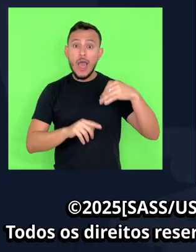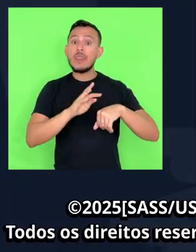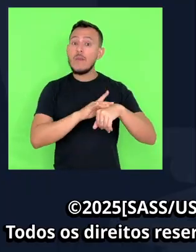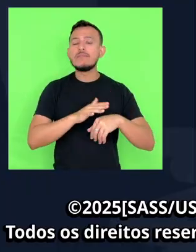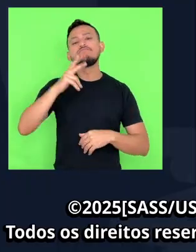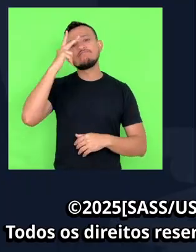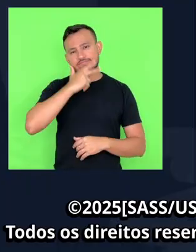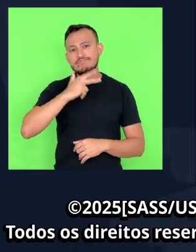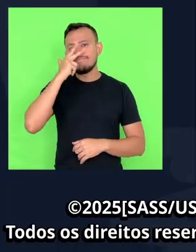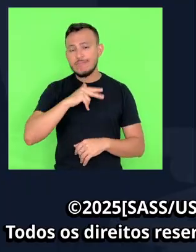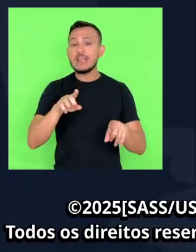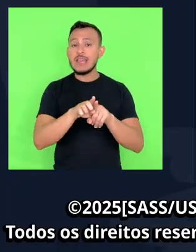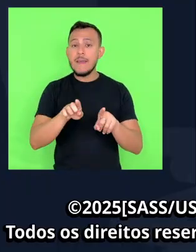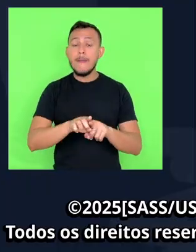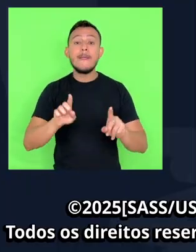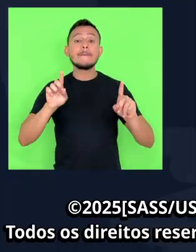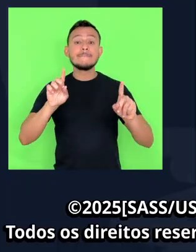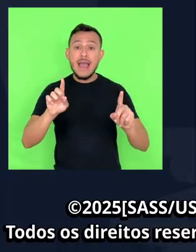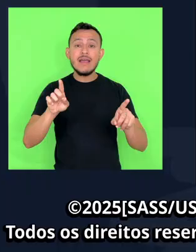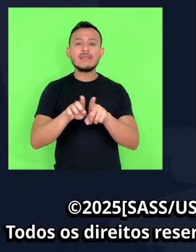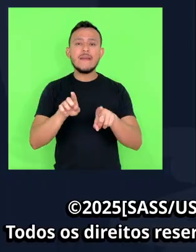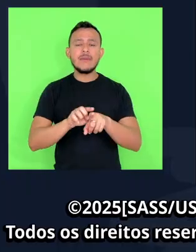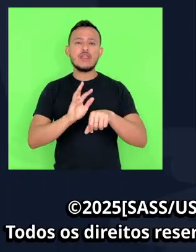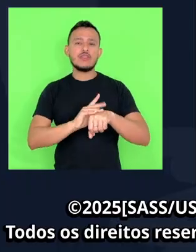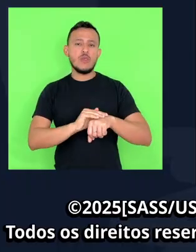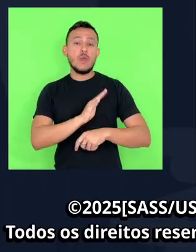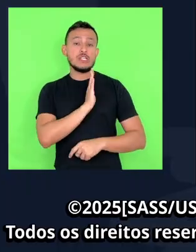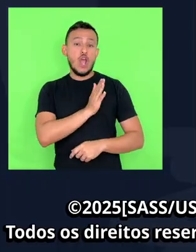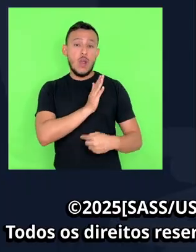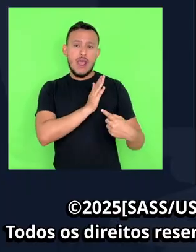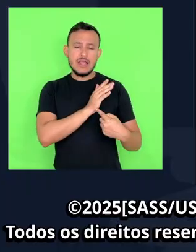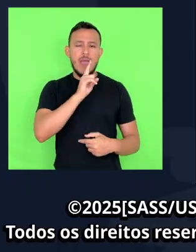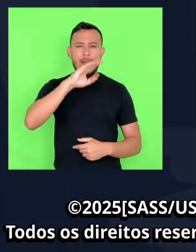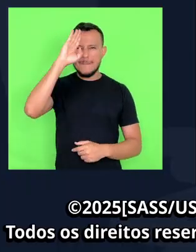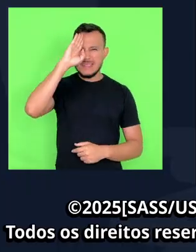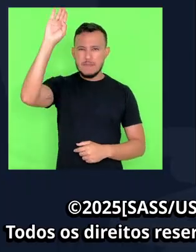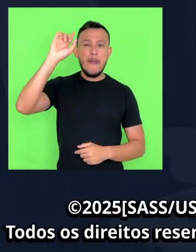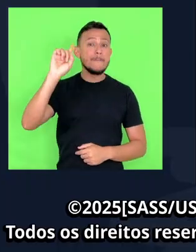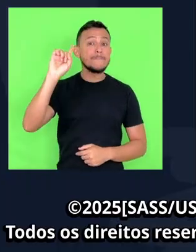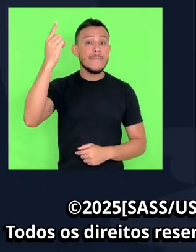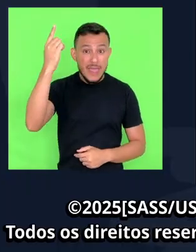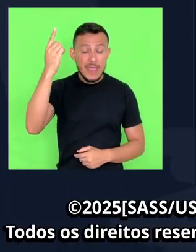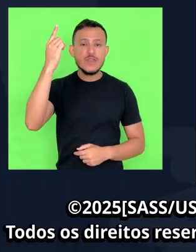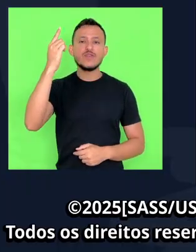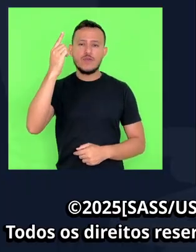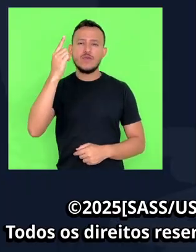se repetem. No entanto, se doenças cardiovasculares era a mais importante